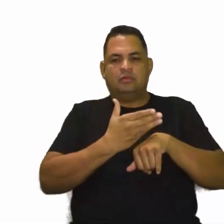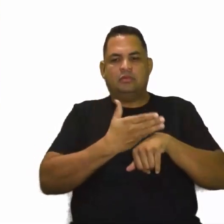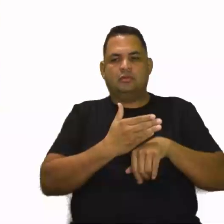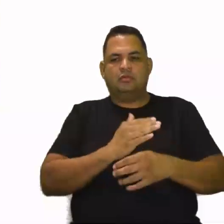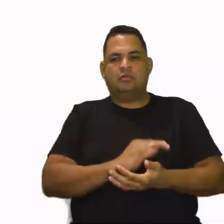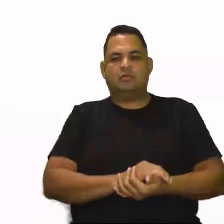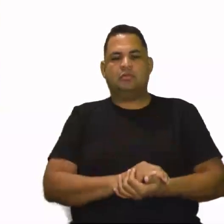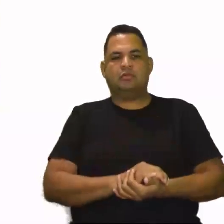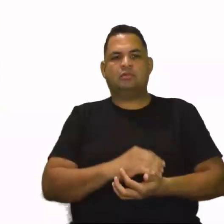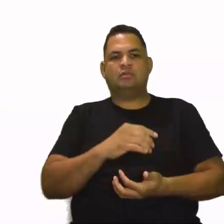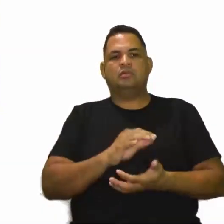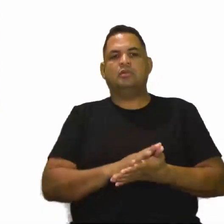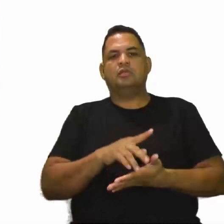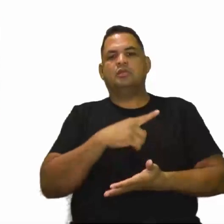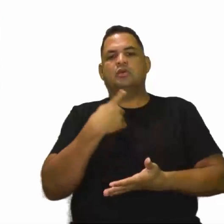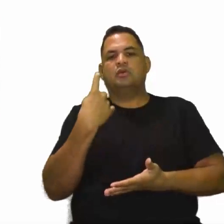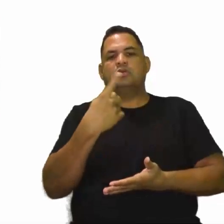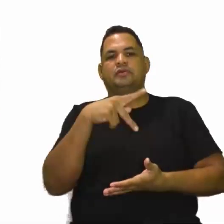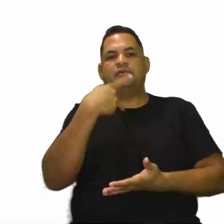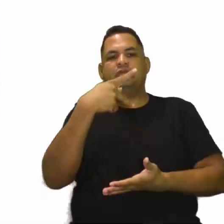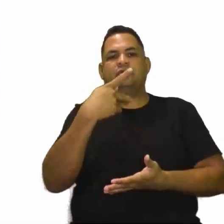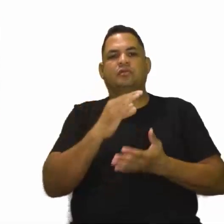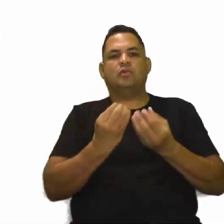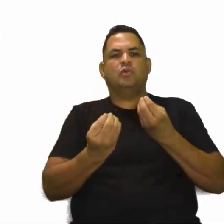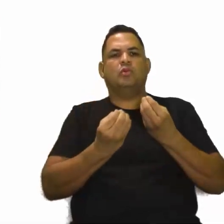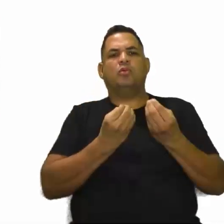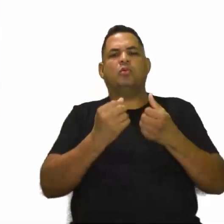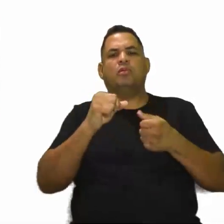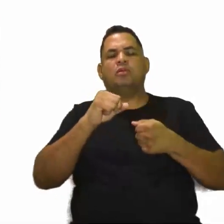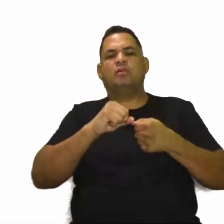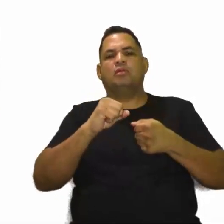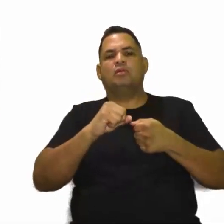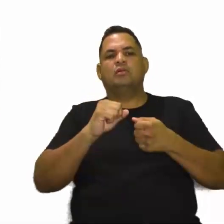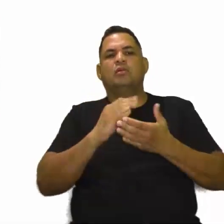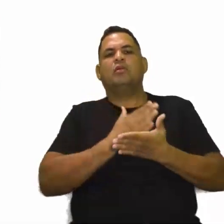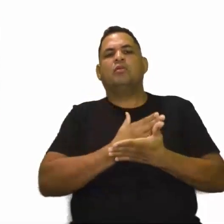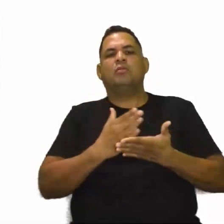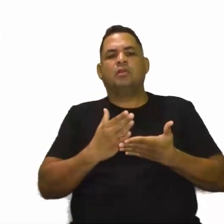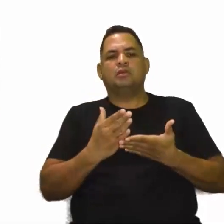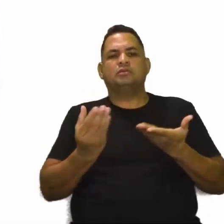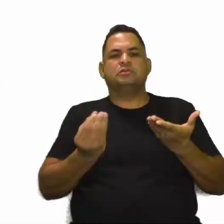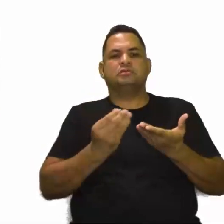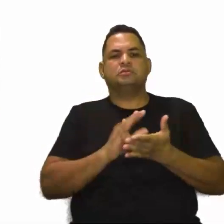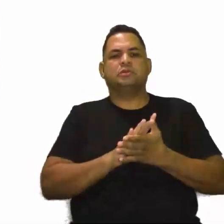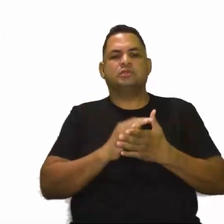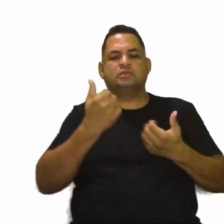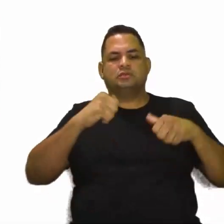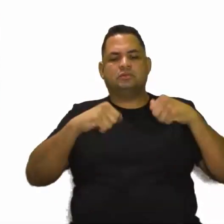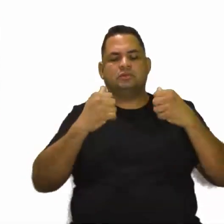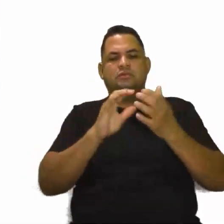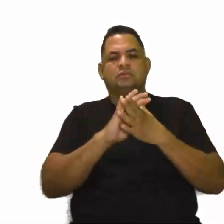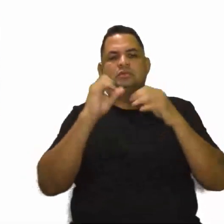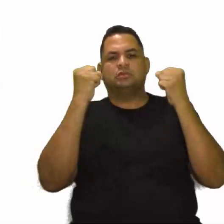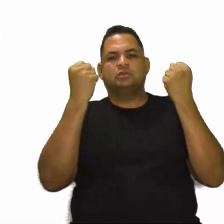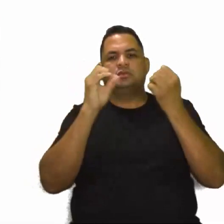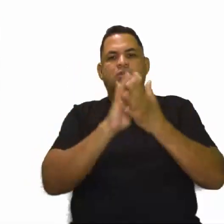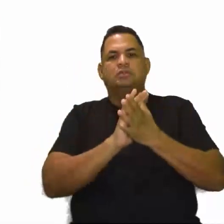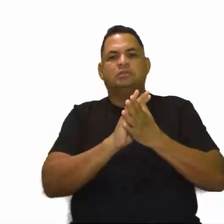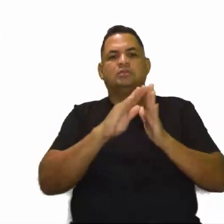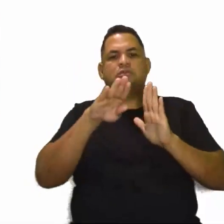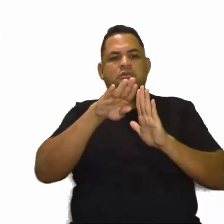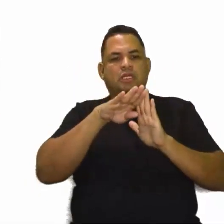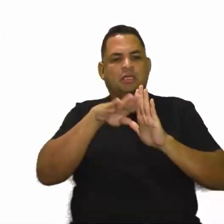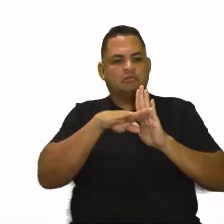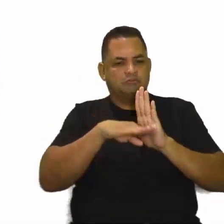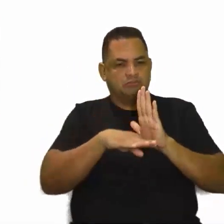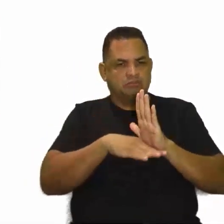treinamento. Nós também falamos sobre como que eu faço, né? Por onde que eu começo essa avaliação física? Então, nós temos um checklist